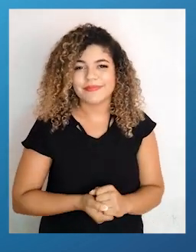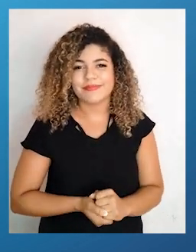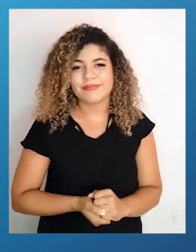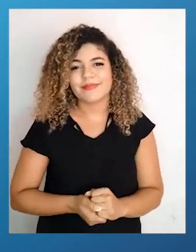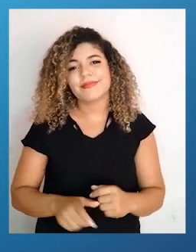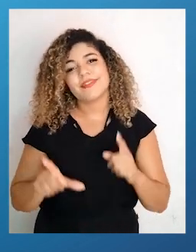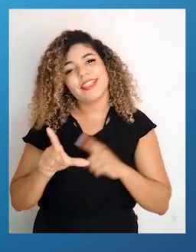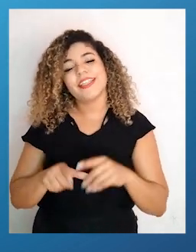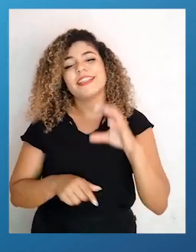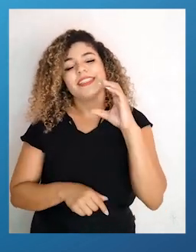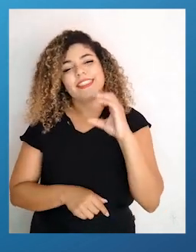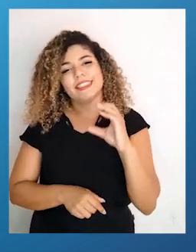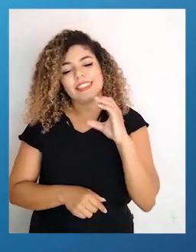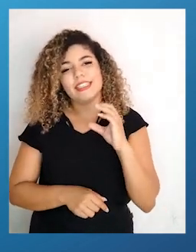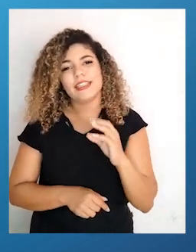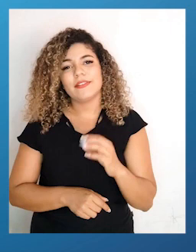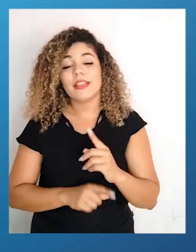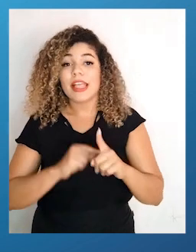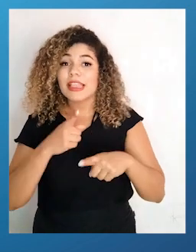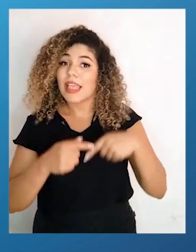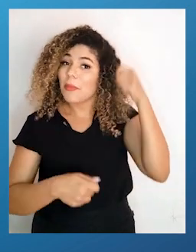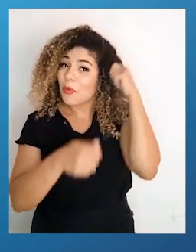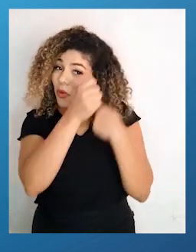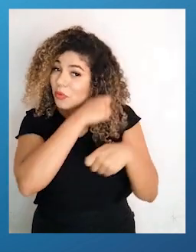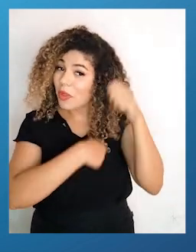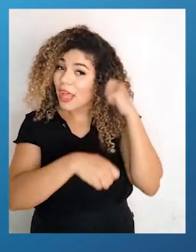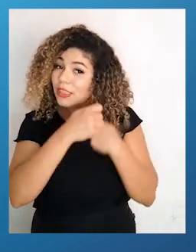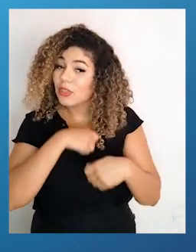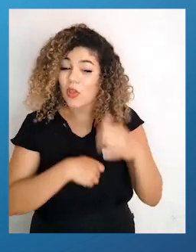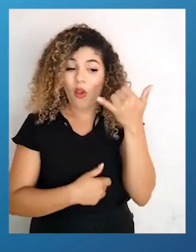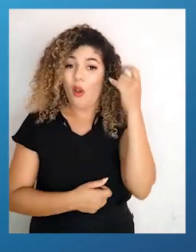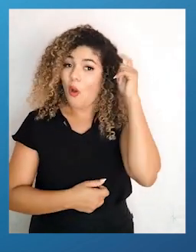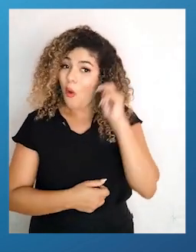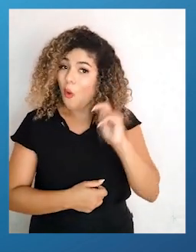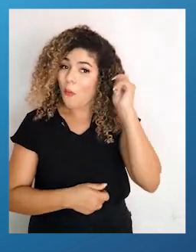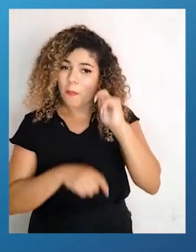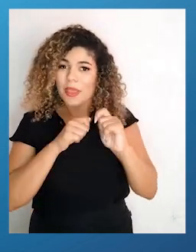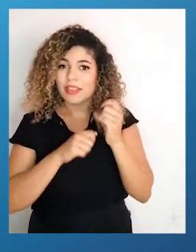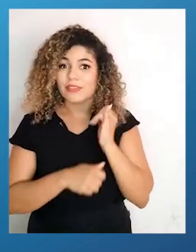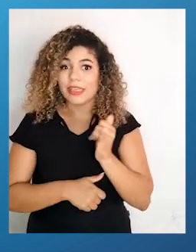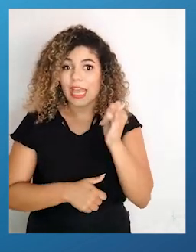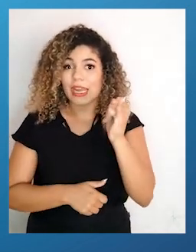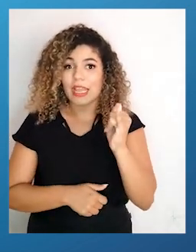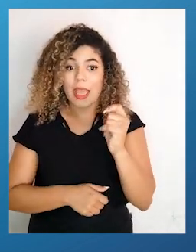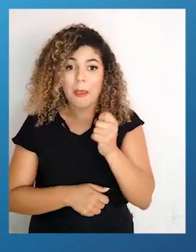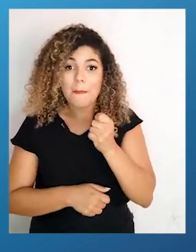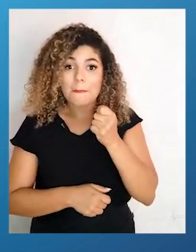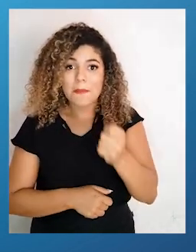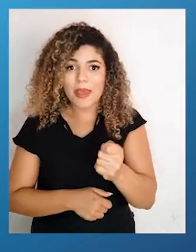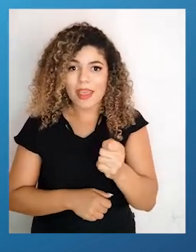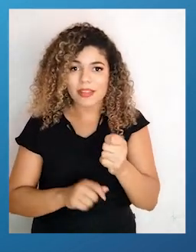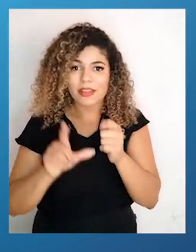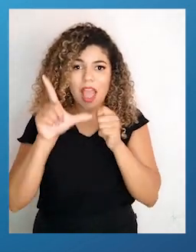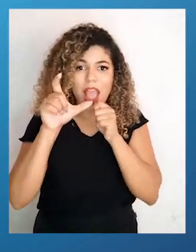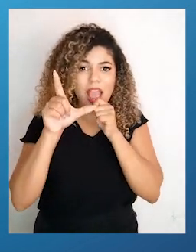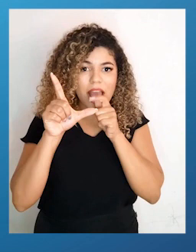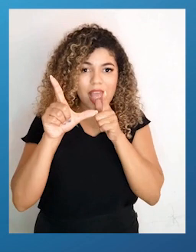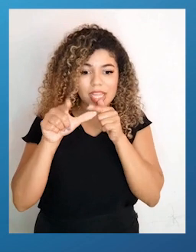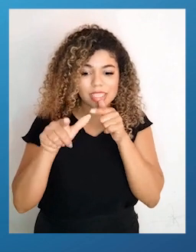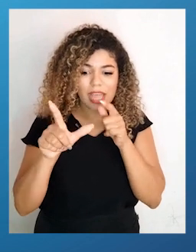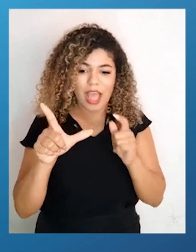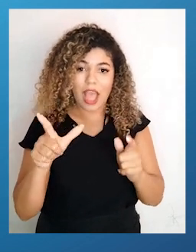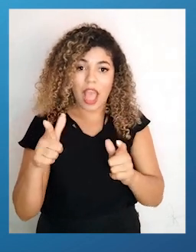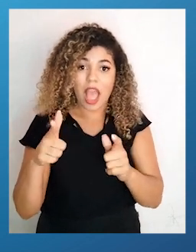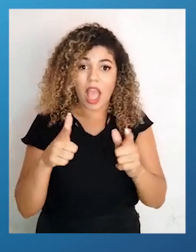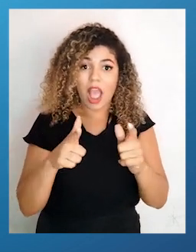Letra C. Após o atrito, o pente fica eletrizado. Aproximando-o da água, as cargas de sinal oposto, que compõem